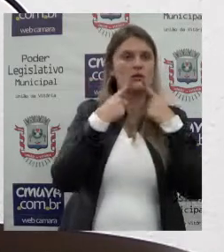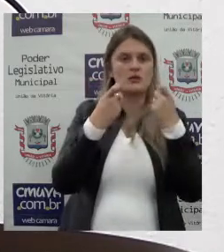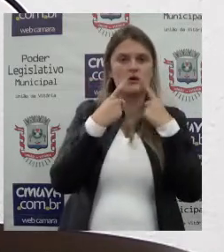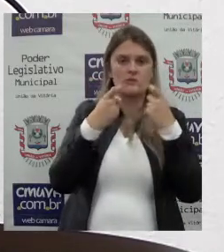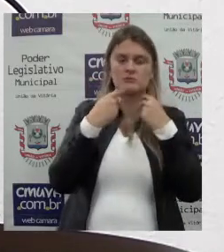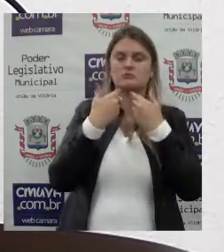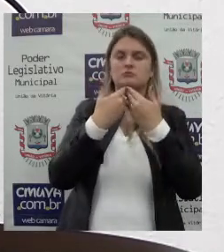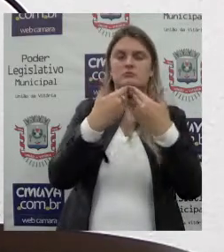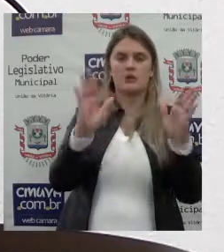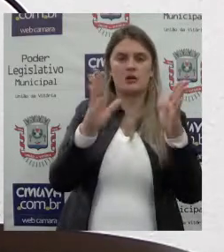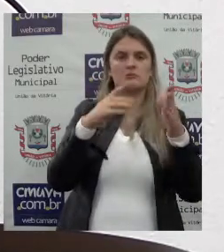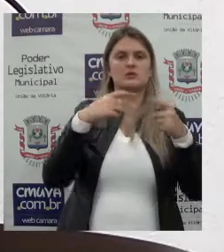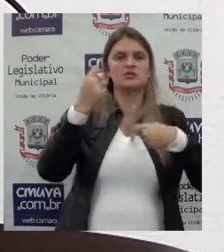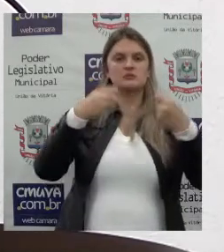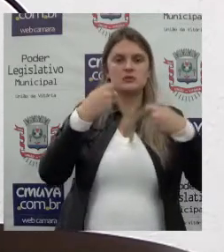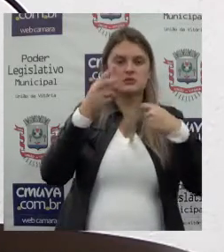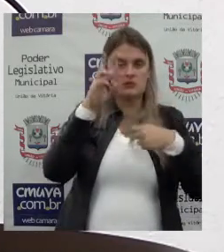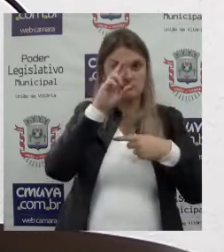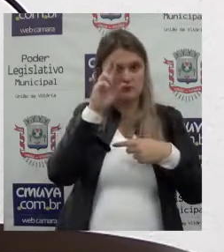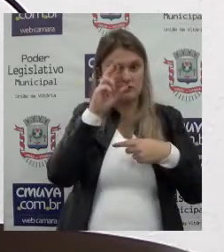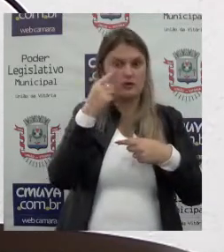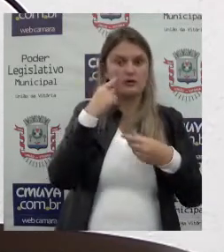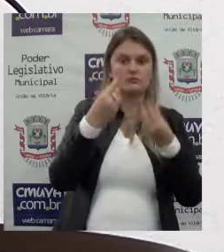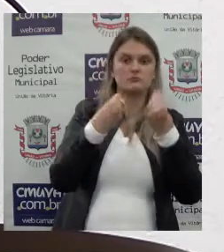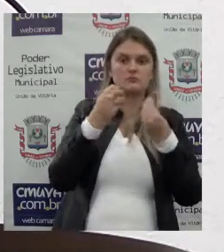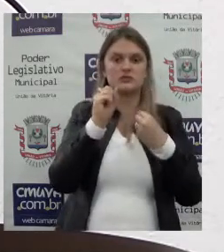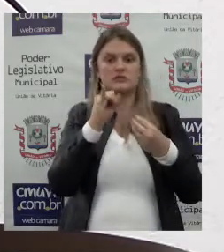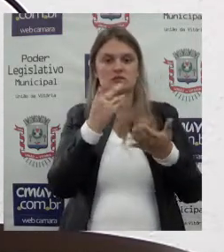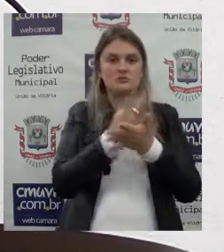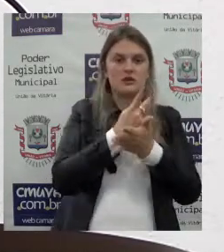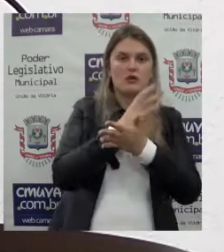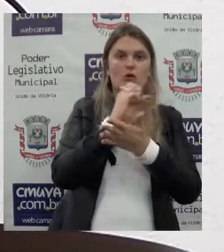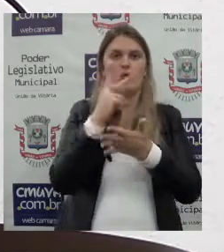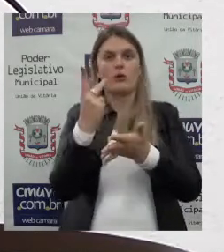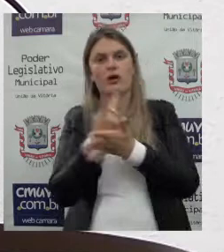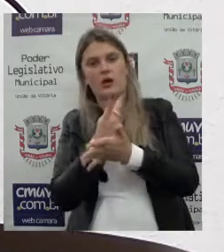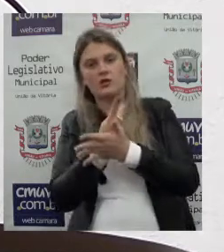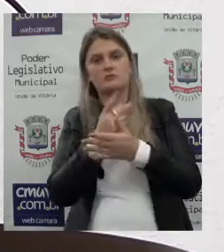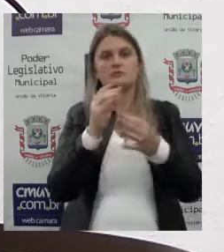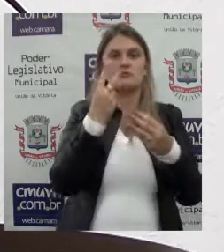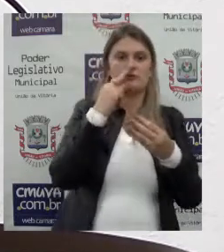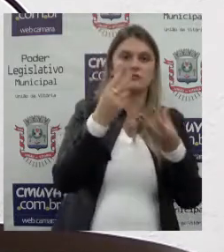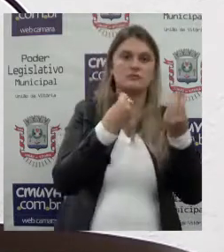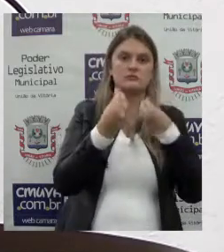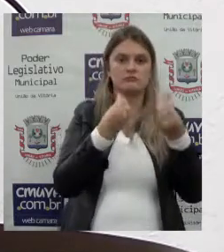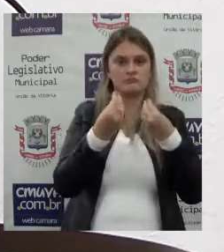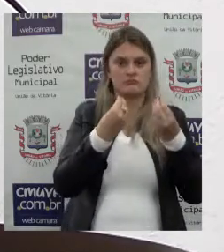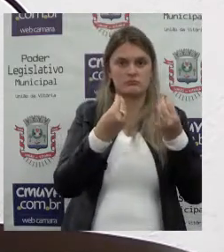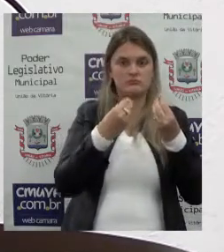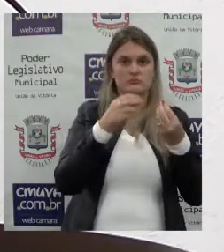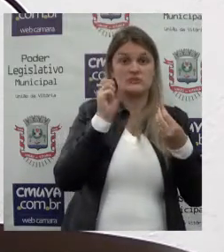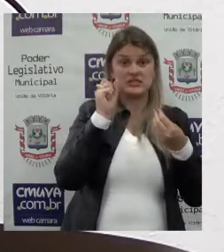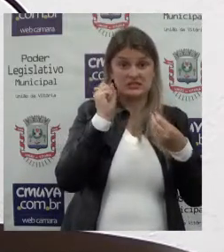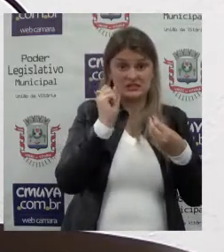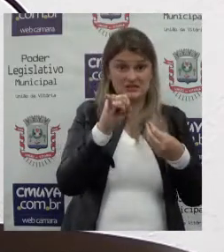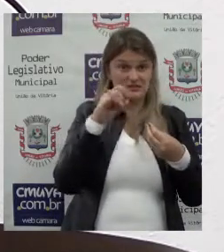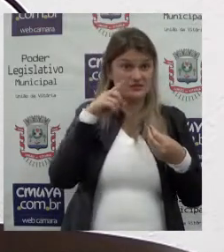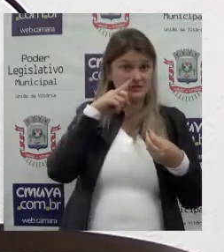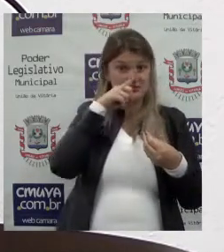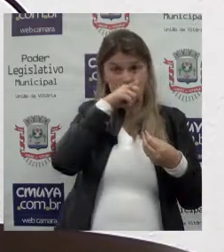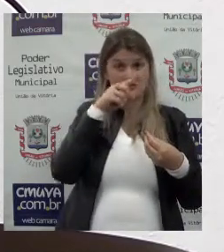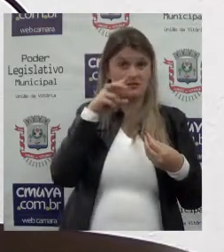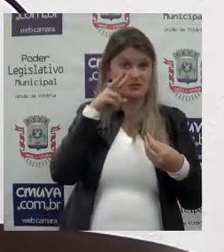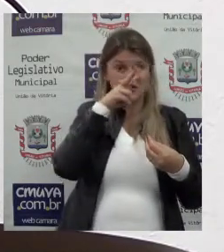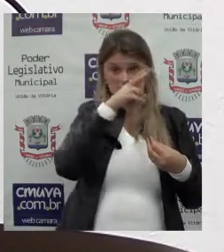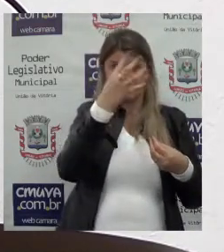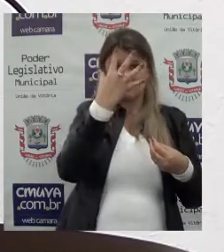Qualquer reclamação da comunidade, a gente abre procedimento administrativo, isso varia de inquérito policial até formulário de apuração de intervenção disciplinar.